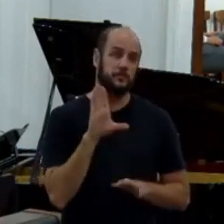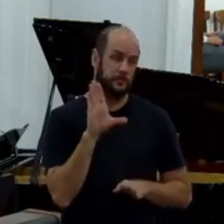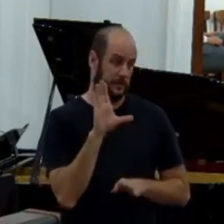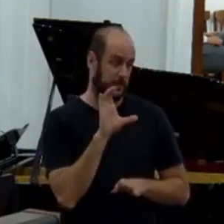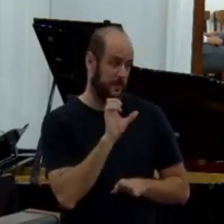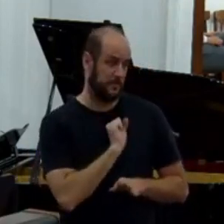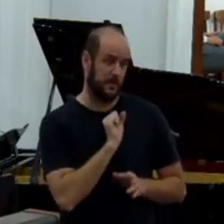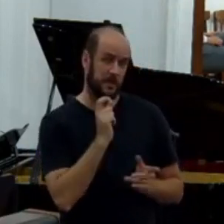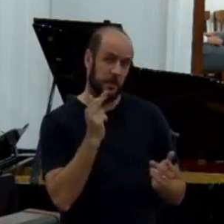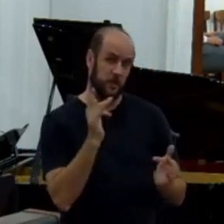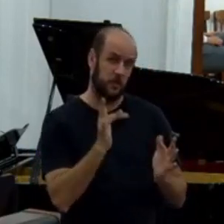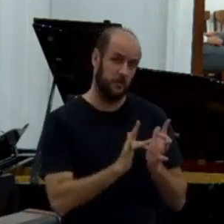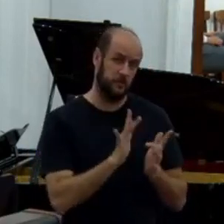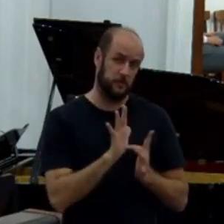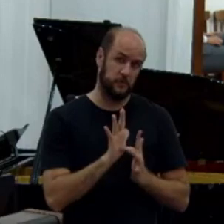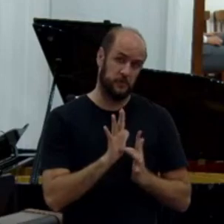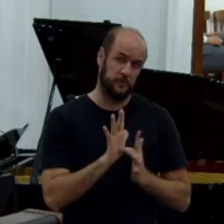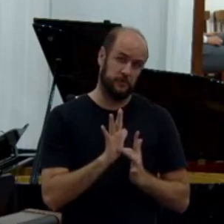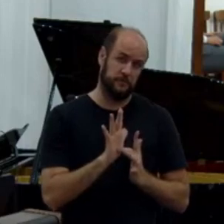como Cristo ama?